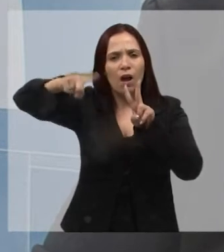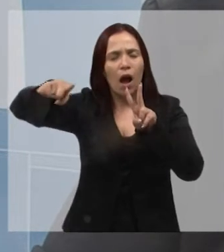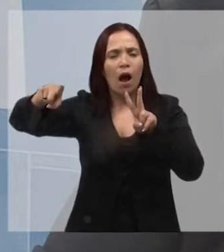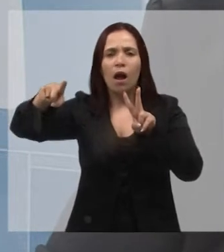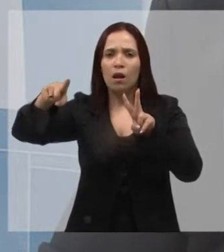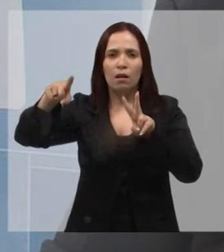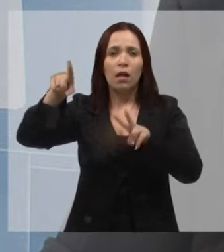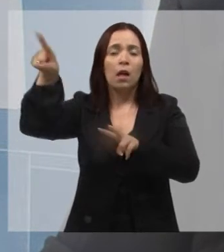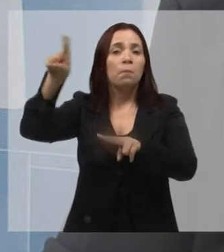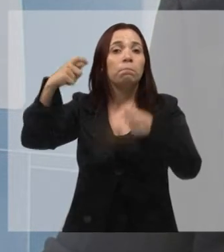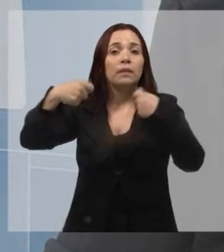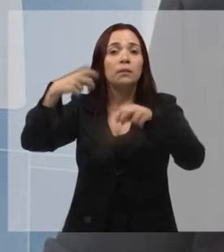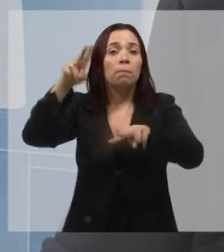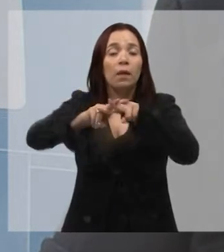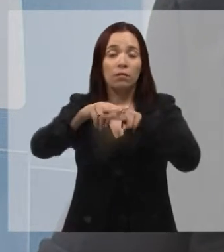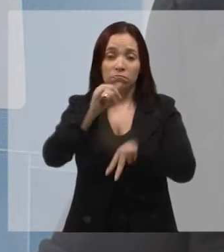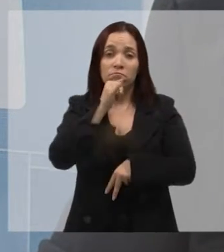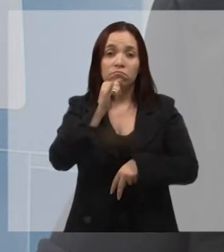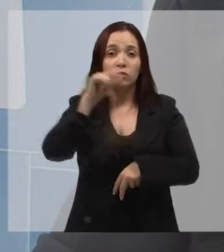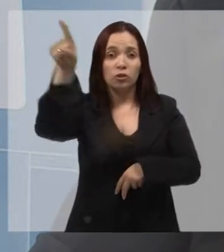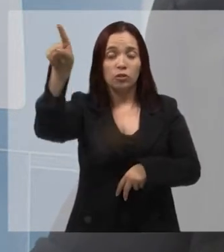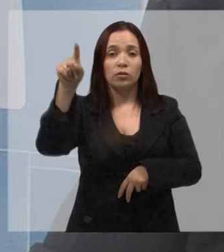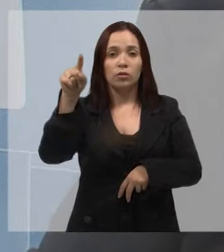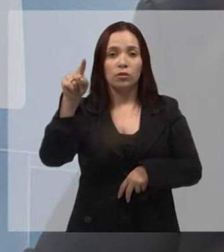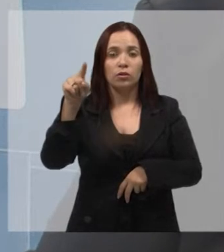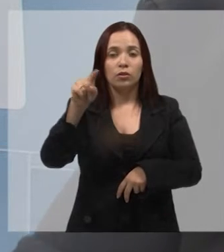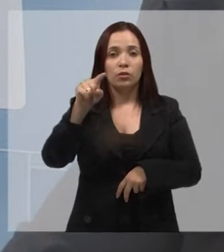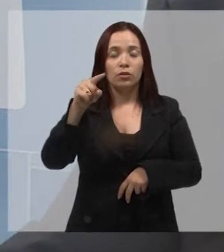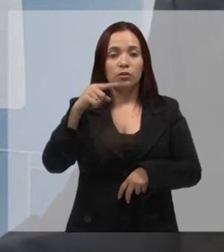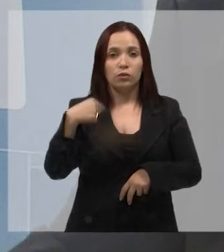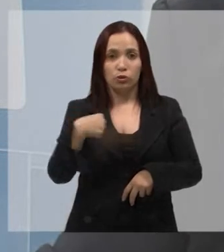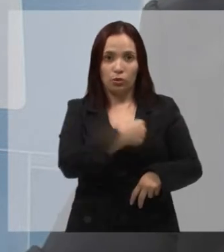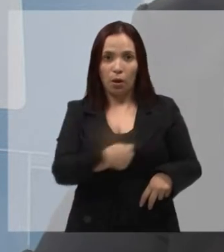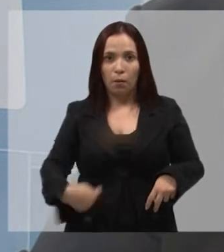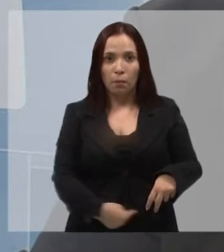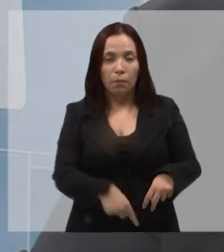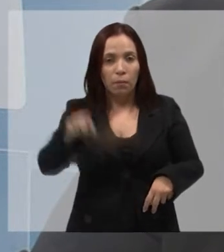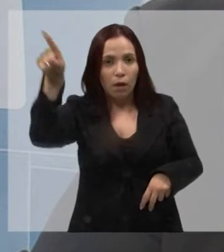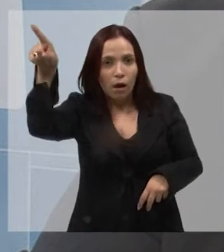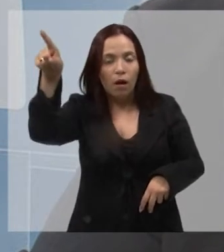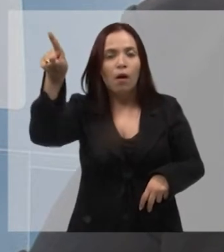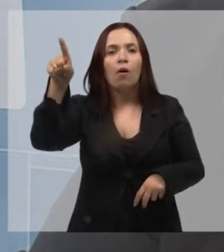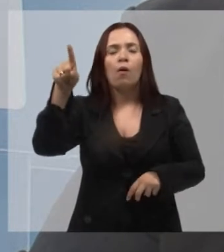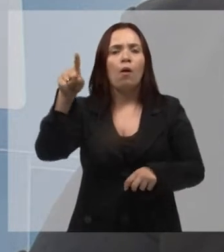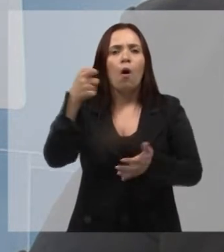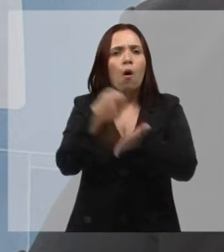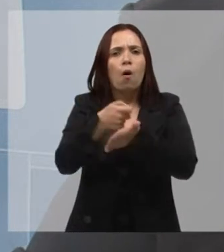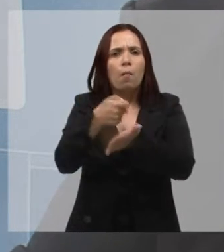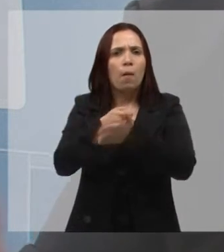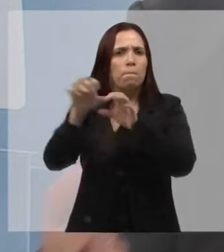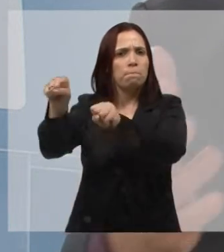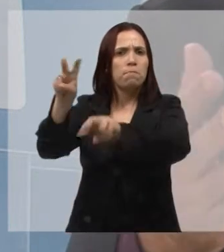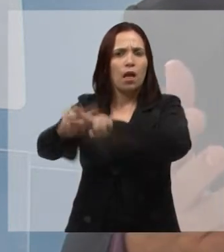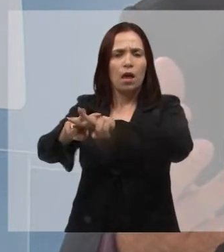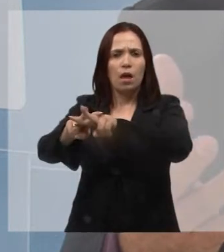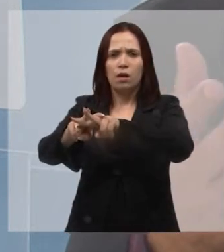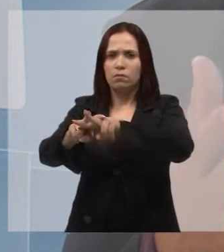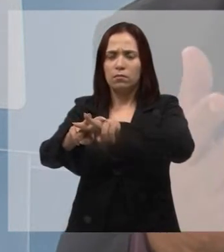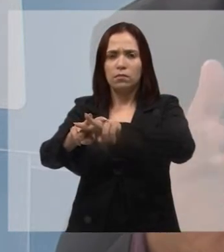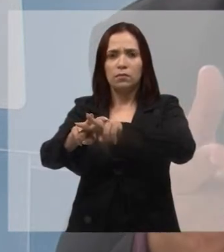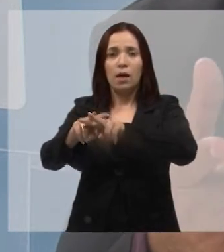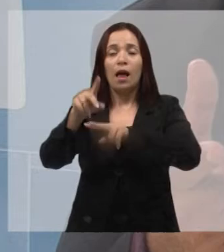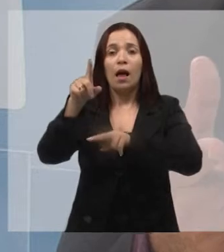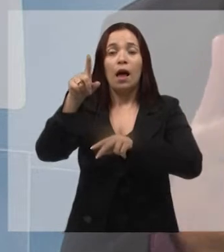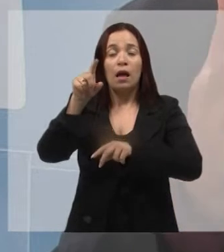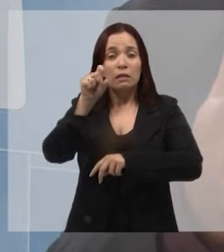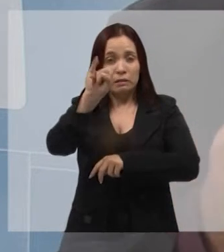No Japão, ele já estaria preso. Ou melhor, já estaria morto porque ele teria se matado. Porque lá a percepção, o